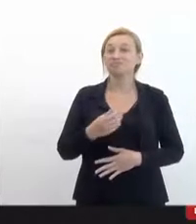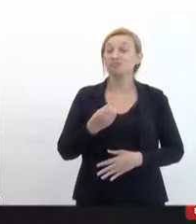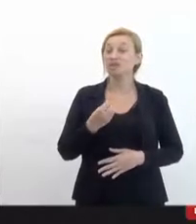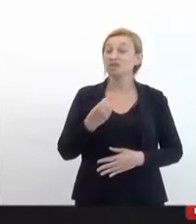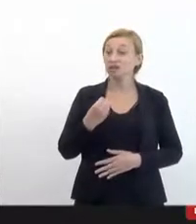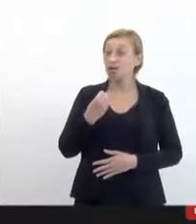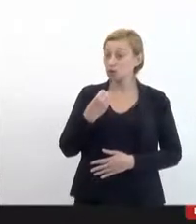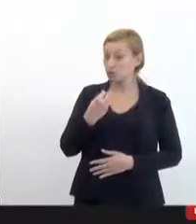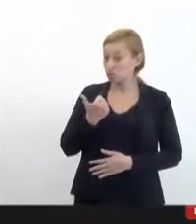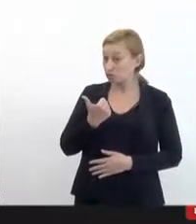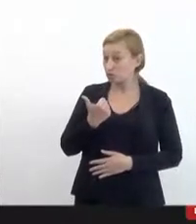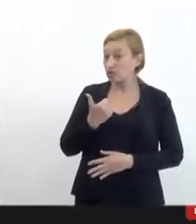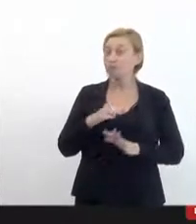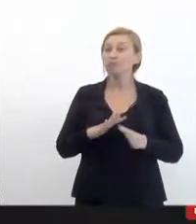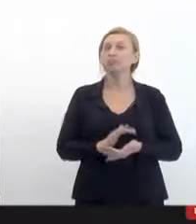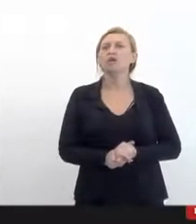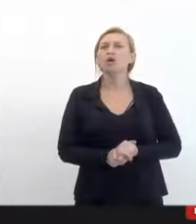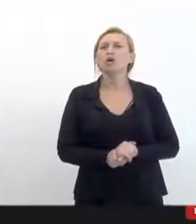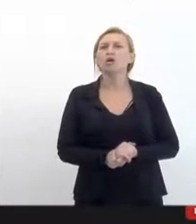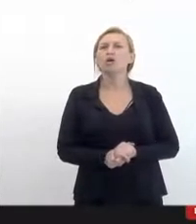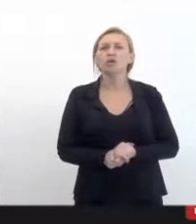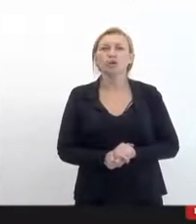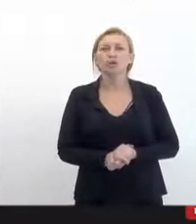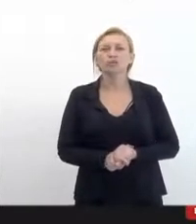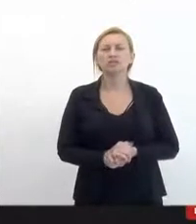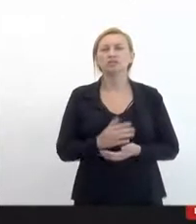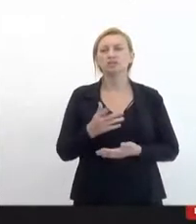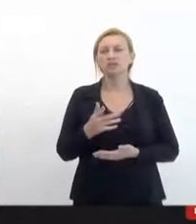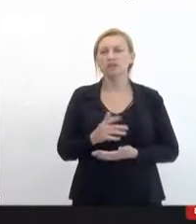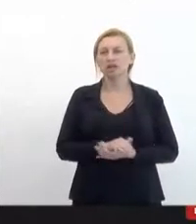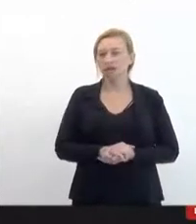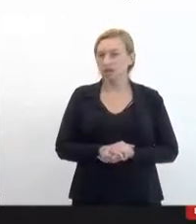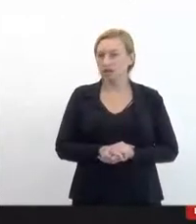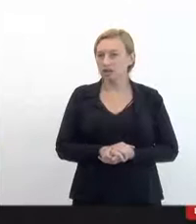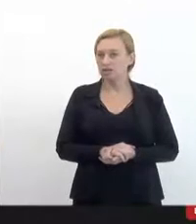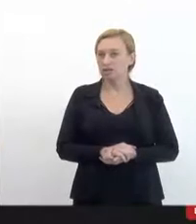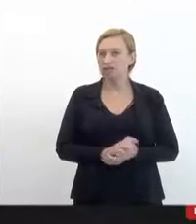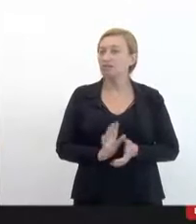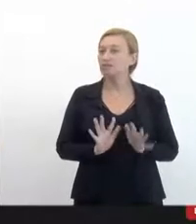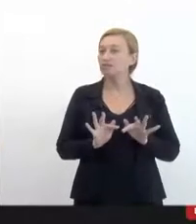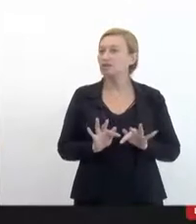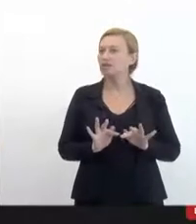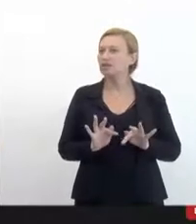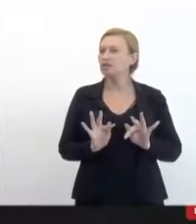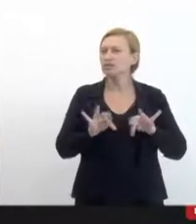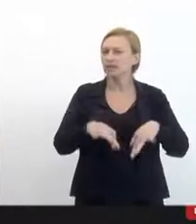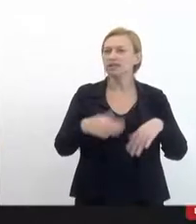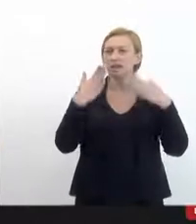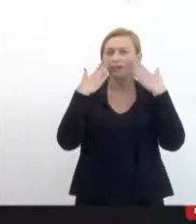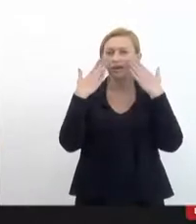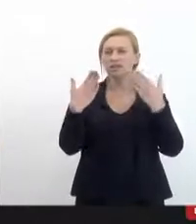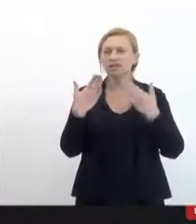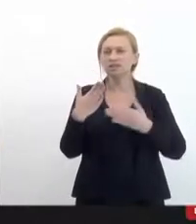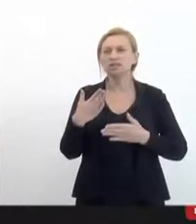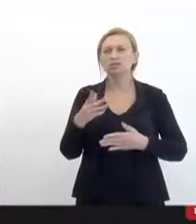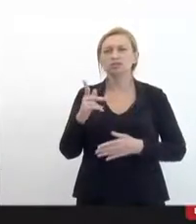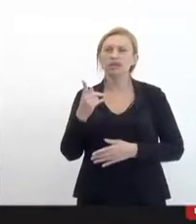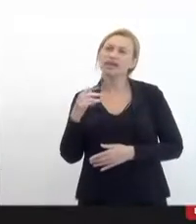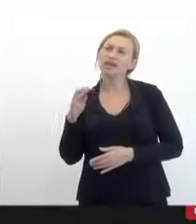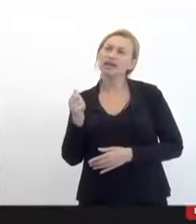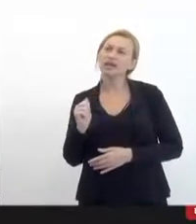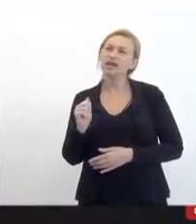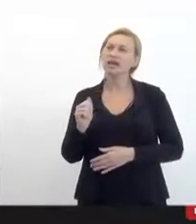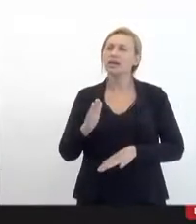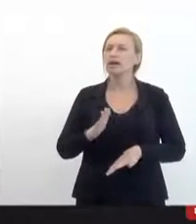bem. Vou fazer algumas considerações e complementos em relação à apresentação do Gadelha. É mais